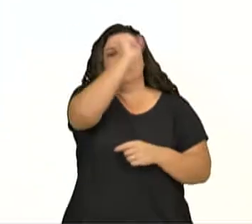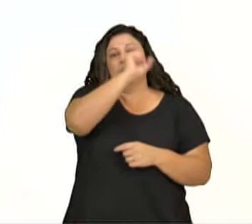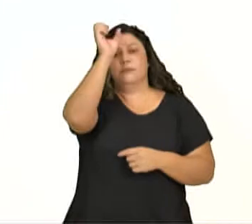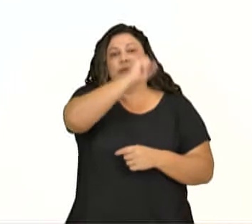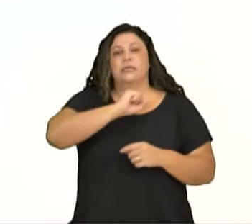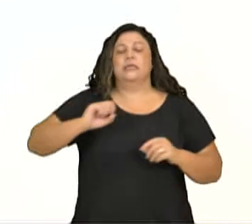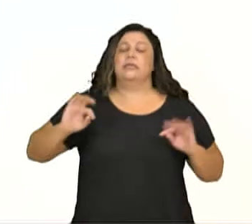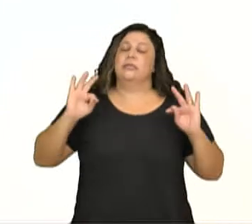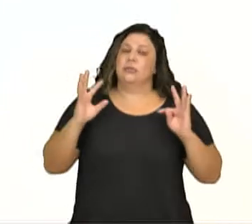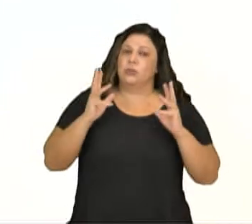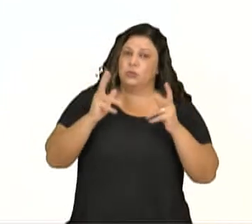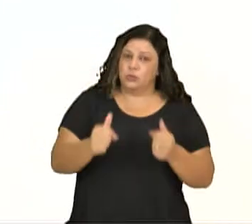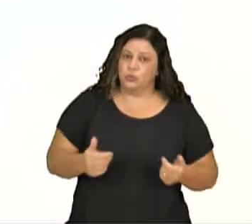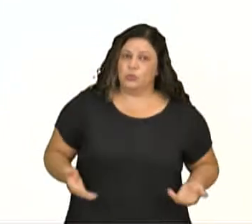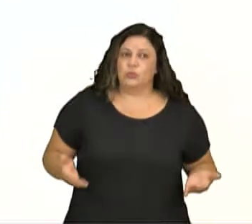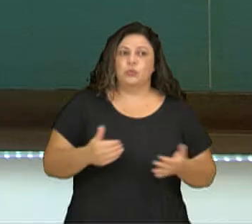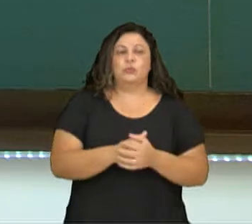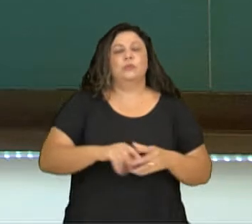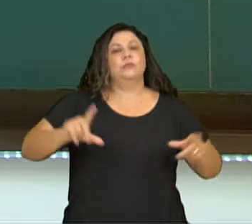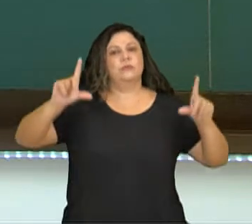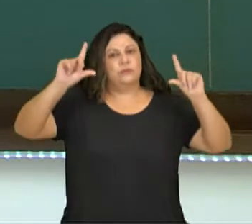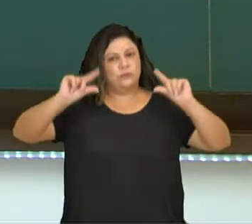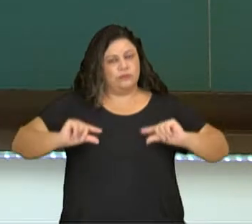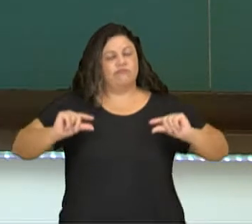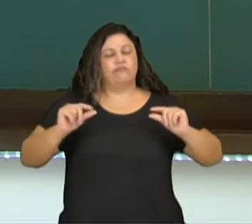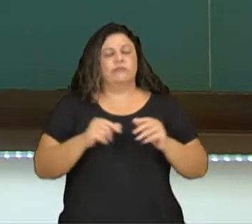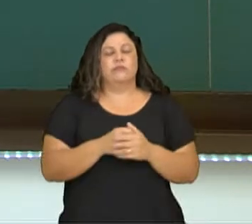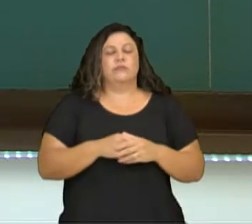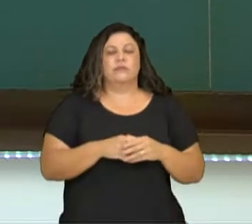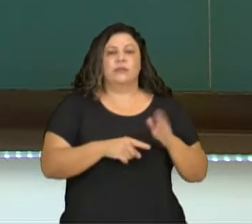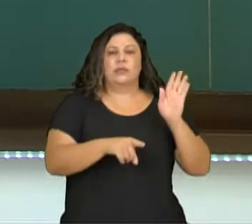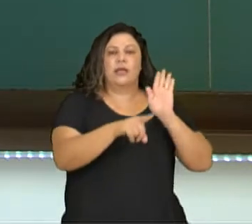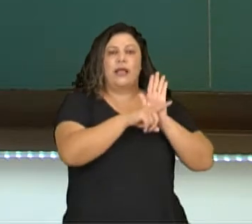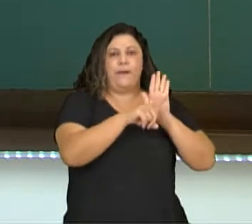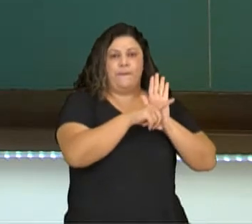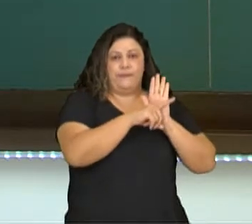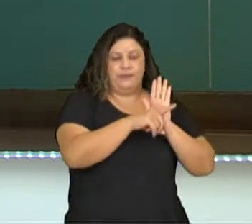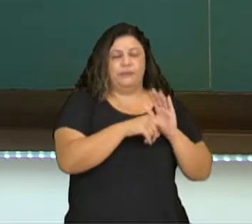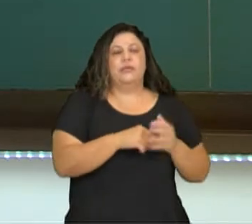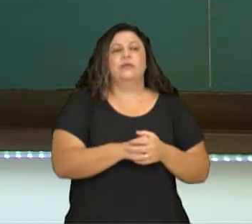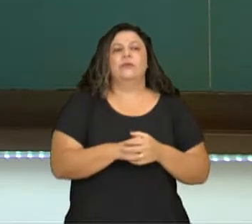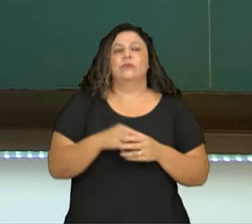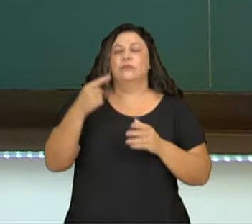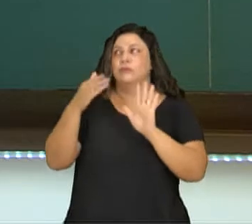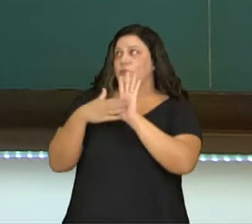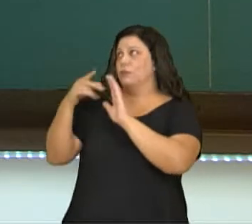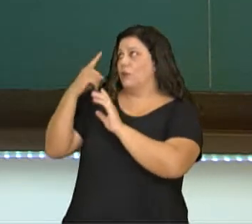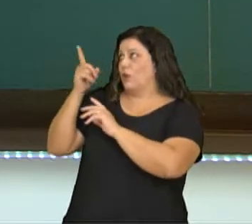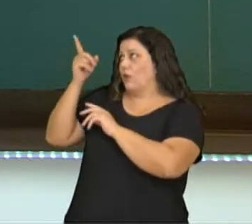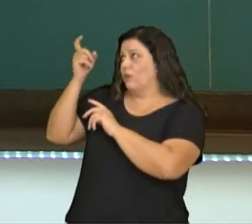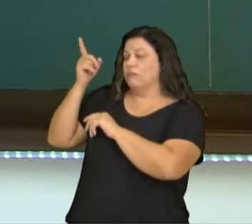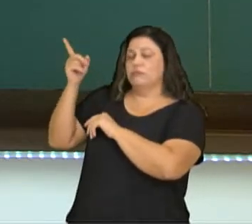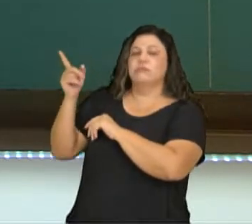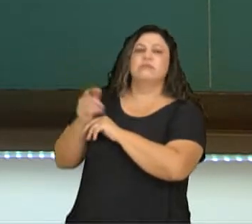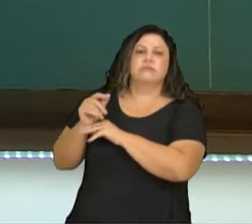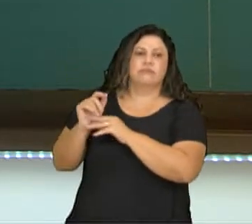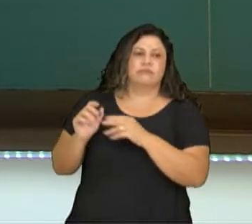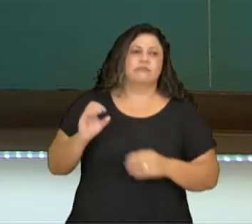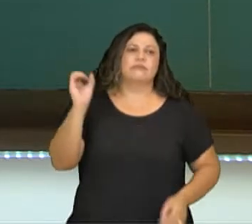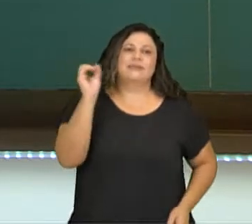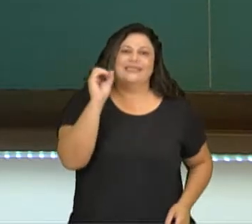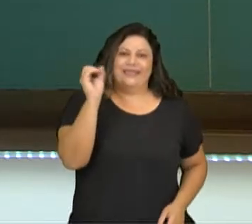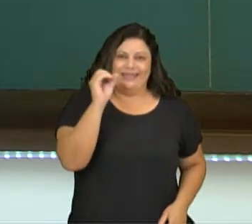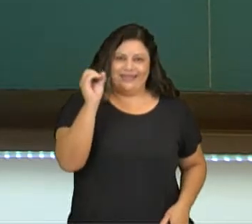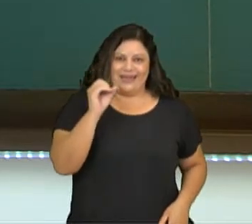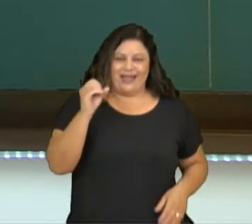primeira atividade para vocês, reduzir ao primeiro quadrante os ângulos que estão propostos aqui. Claro, né, gente, que eu trouxe ângulos tanto em graus como